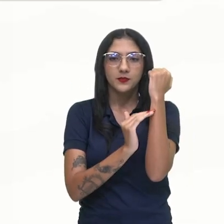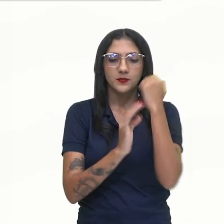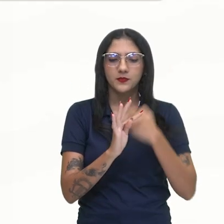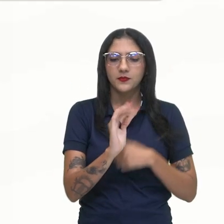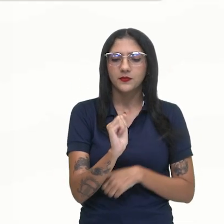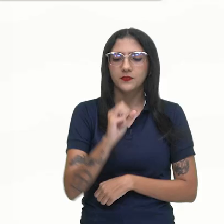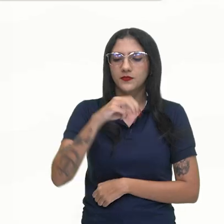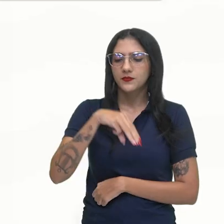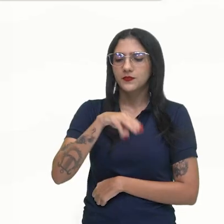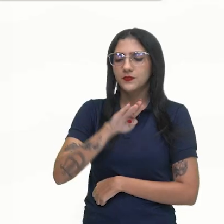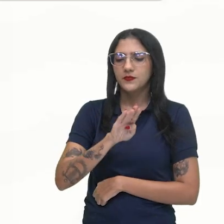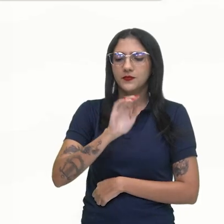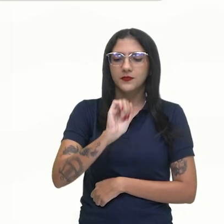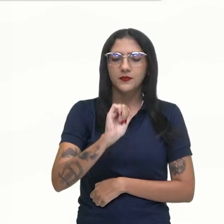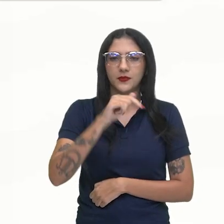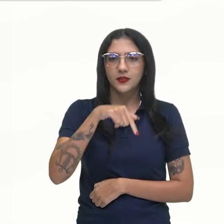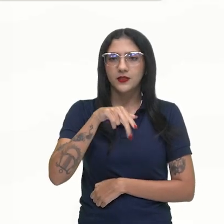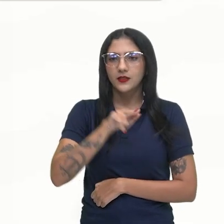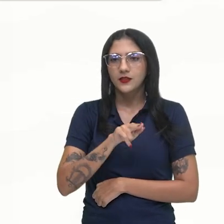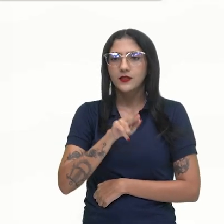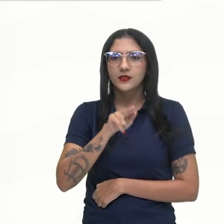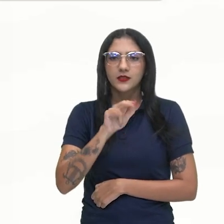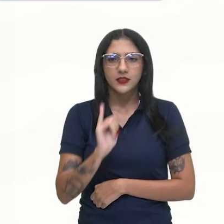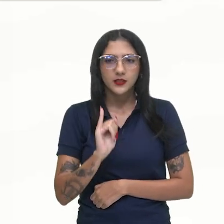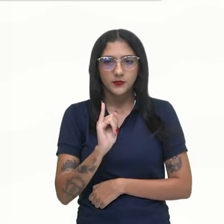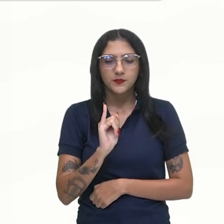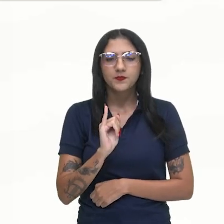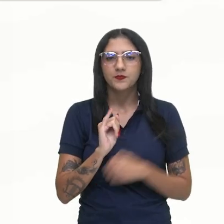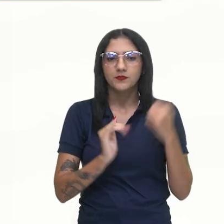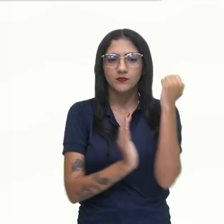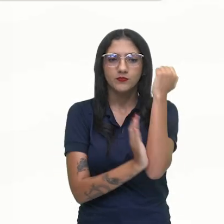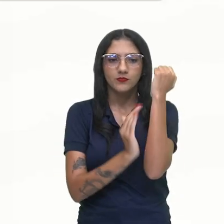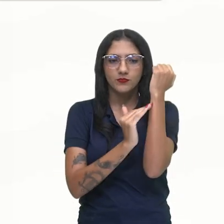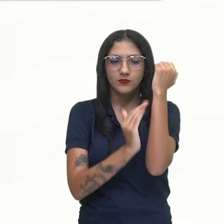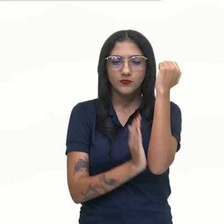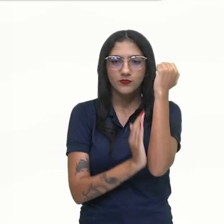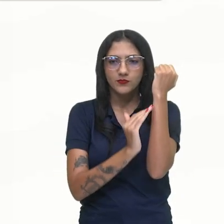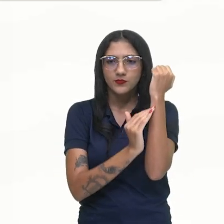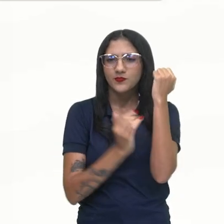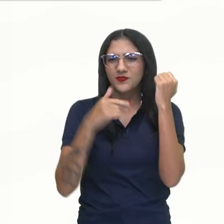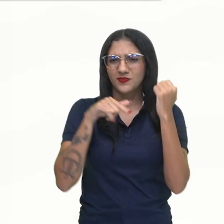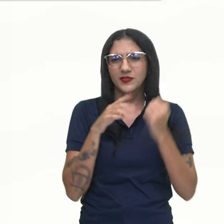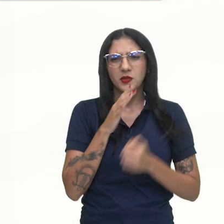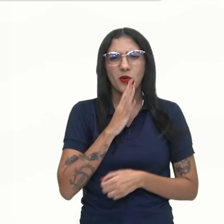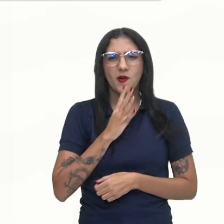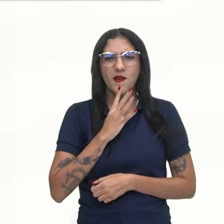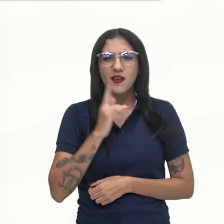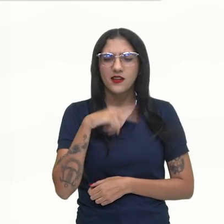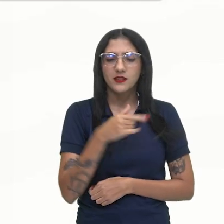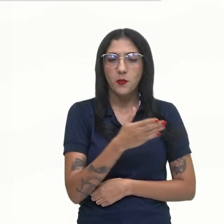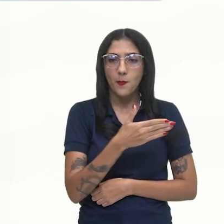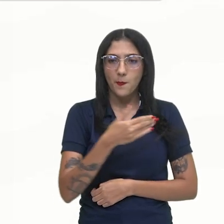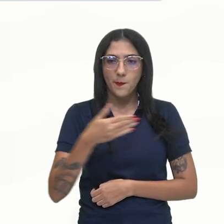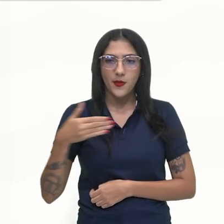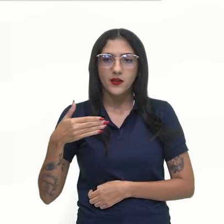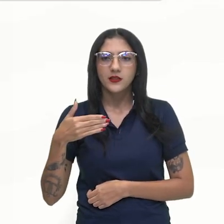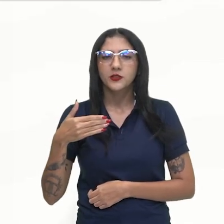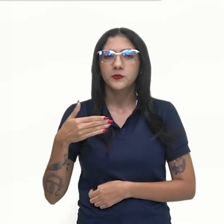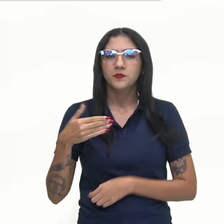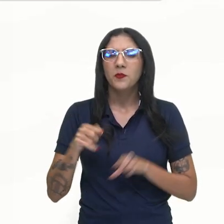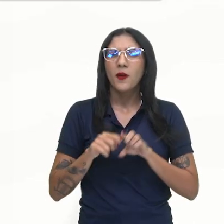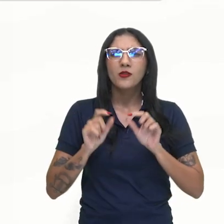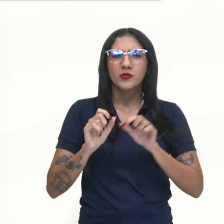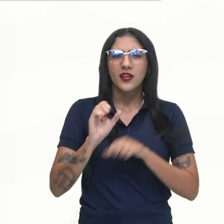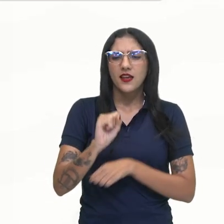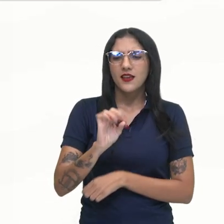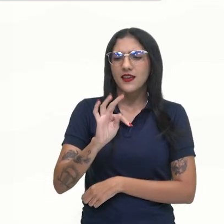tambaqui stew. E eu tenho uma imagem aqui ao lado. Então, tambaqui vocês conhecem, né, que é o peixe, mas stew, o